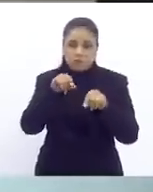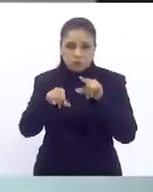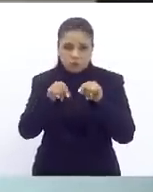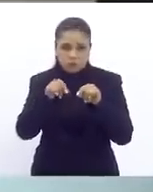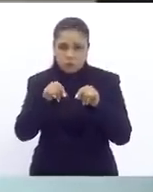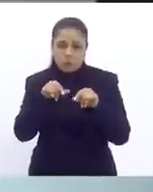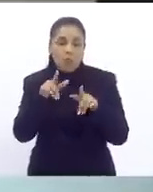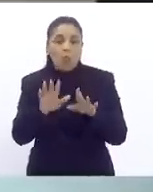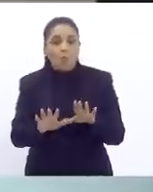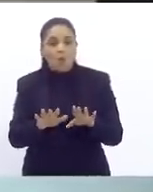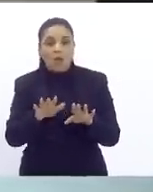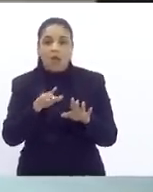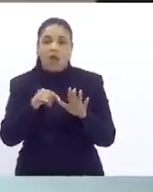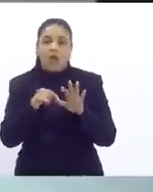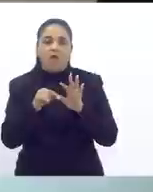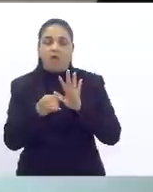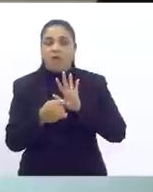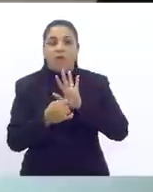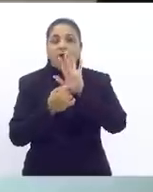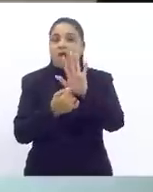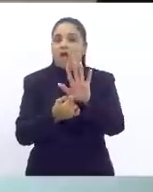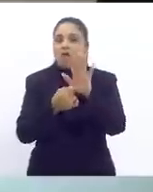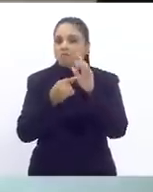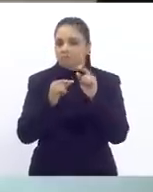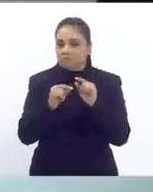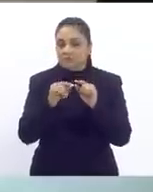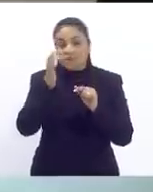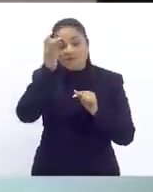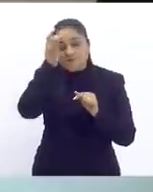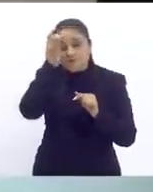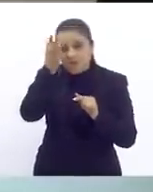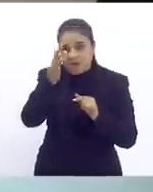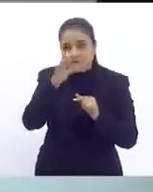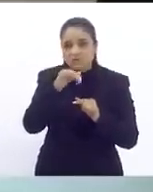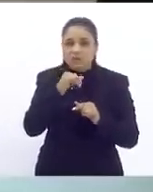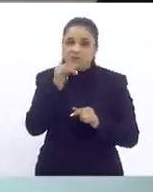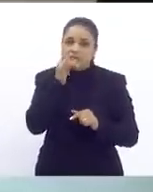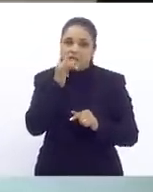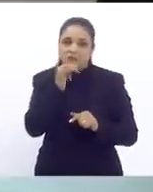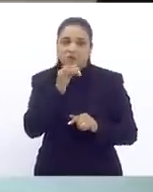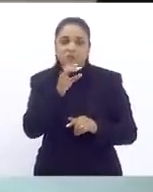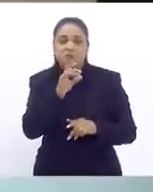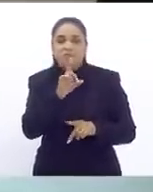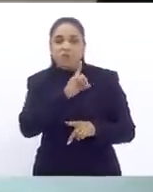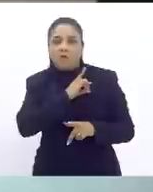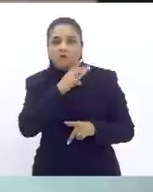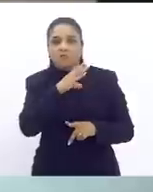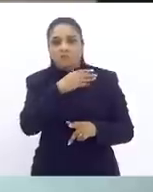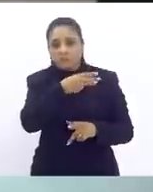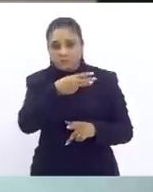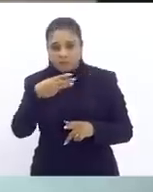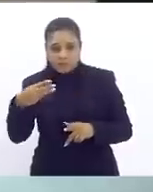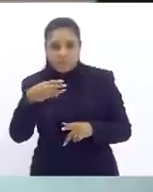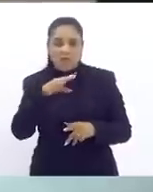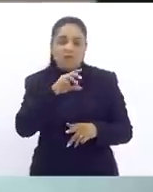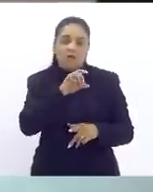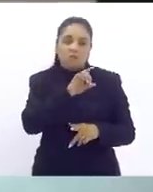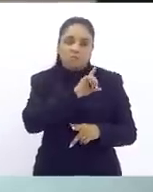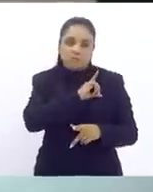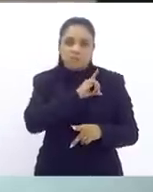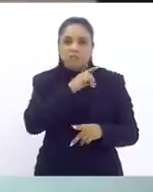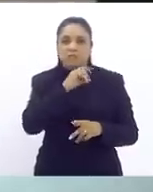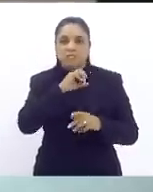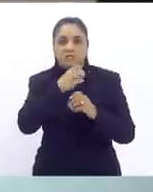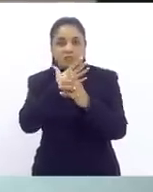priorizar a carreira foi no sentido de tornar isso um pouco mais fácil a própria da Polícia Civil da PMERJ da própria Sefaz